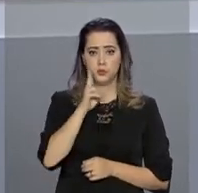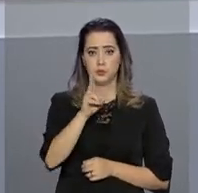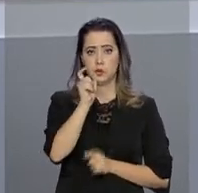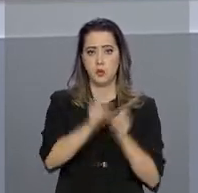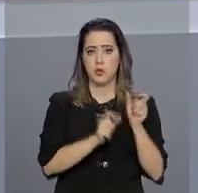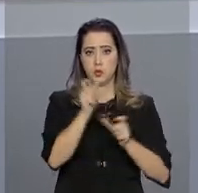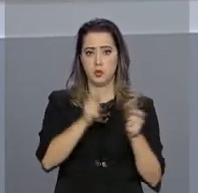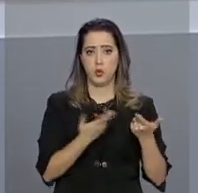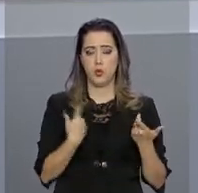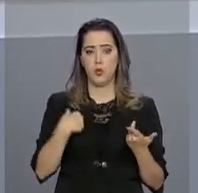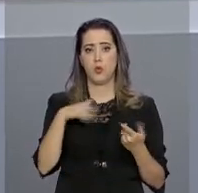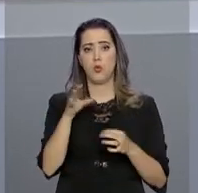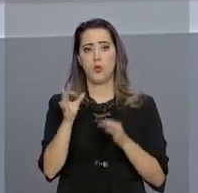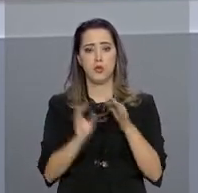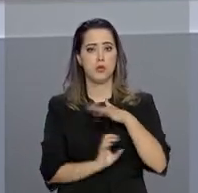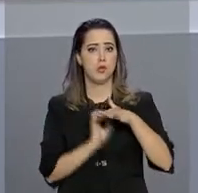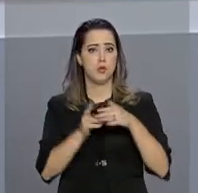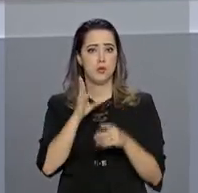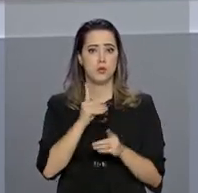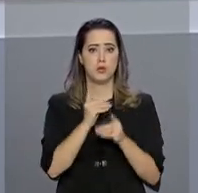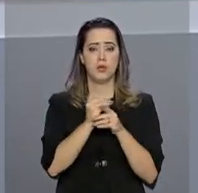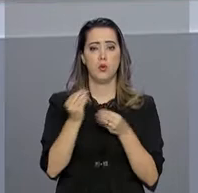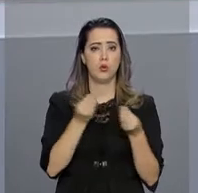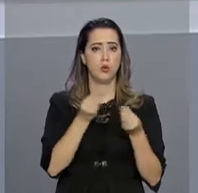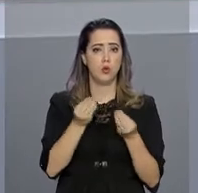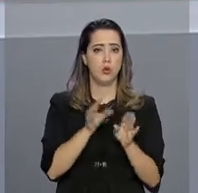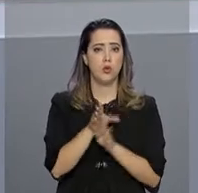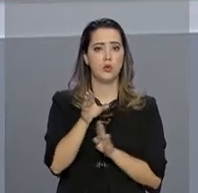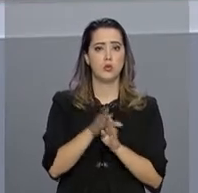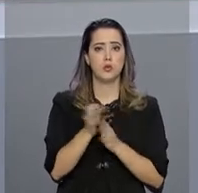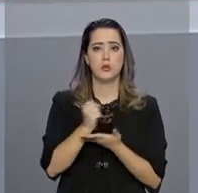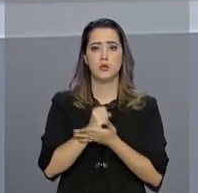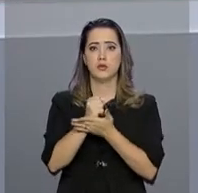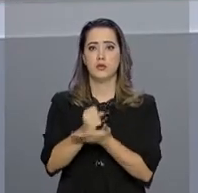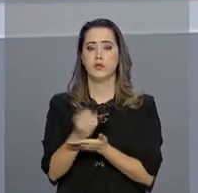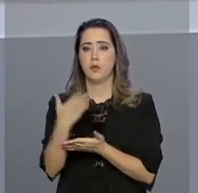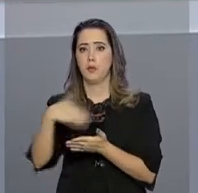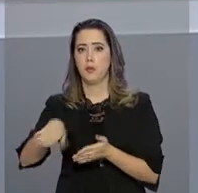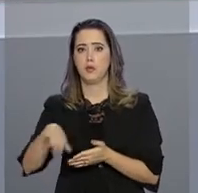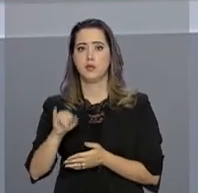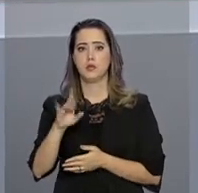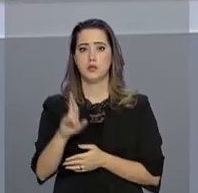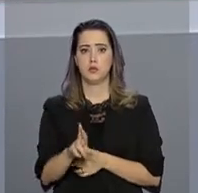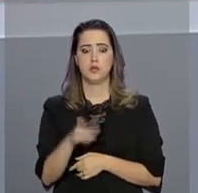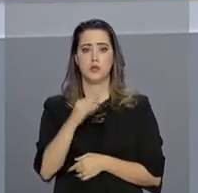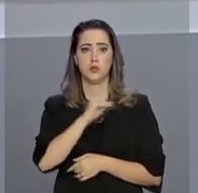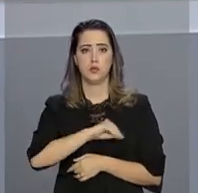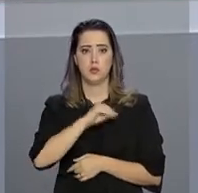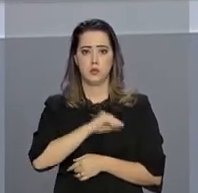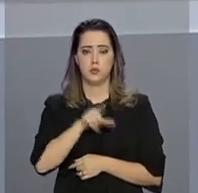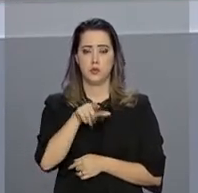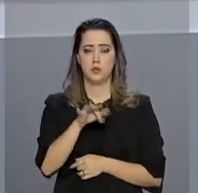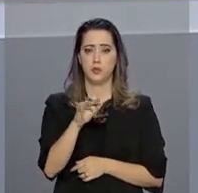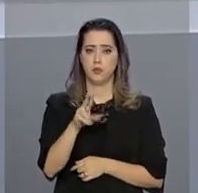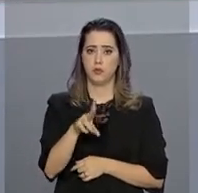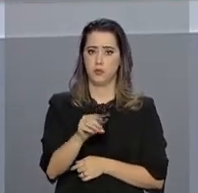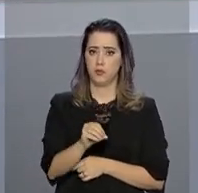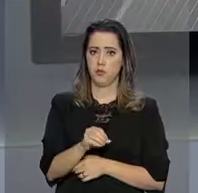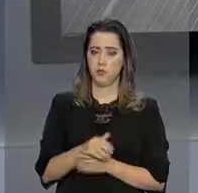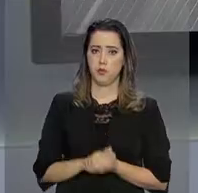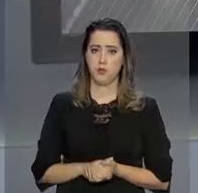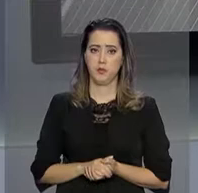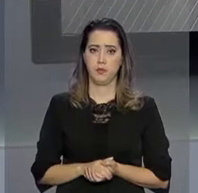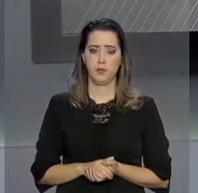pessoas físicas e jurídicas encontram as orientações para doar parte do imposto sobre a renda a esses fundos